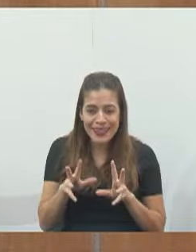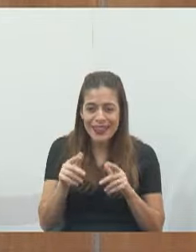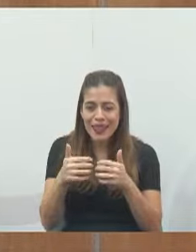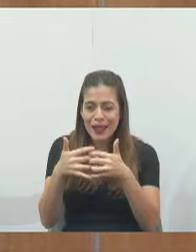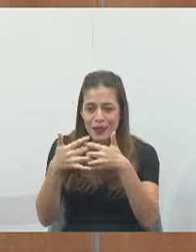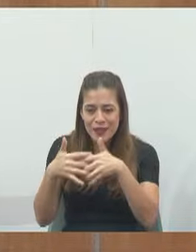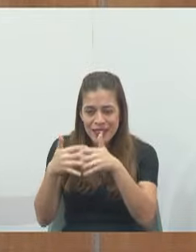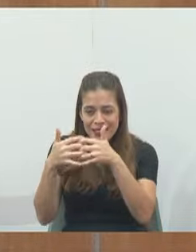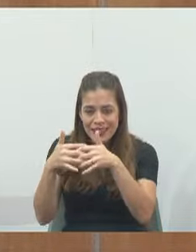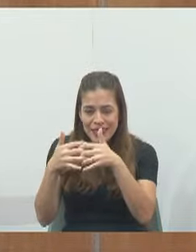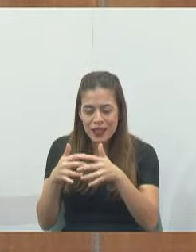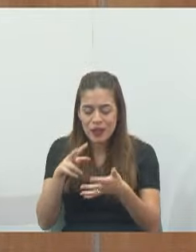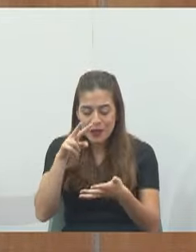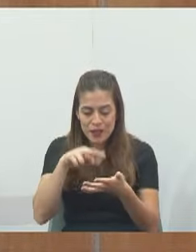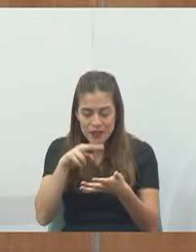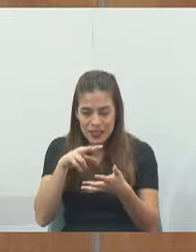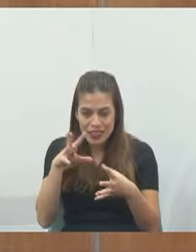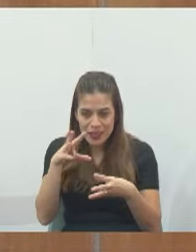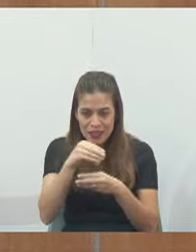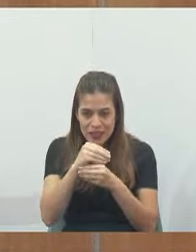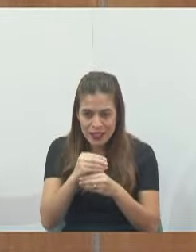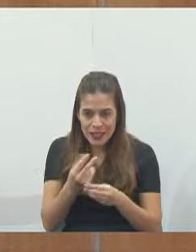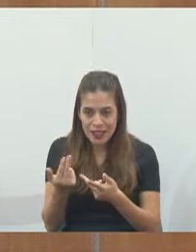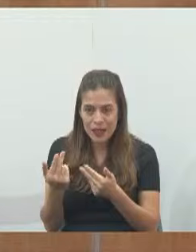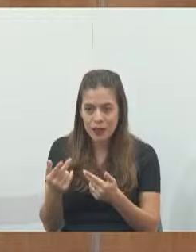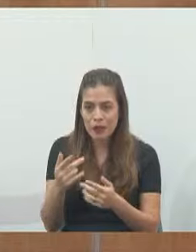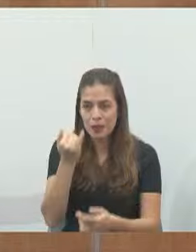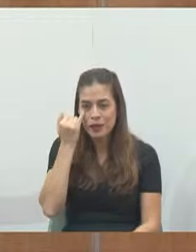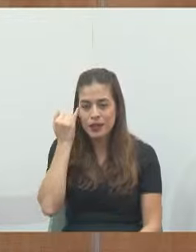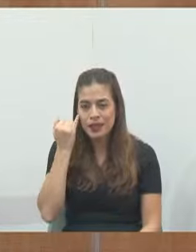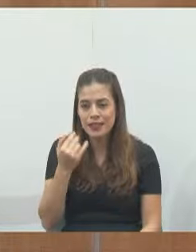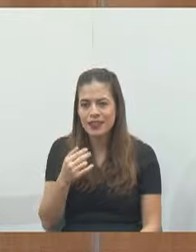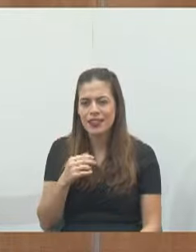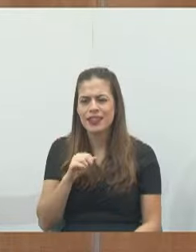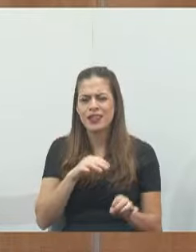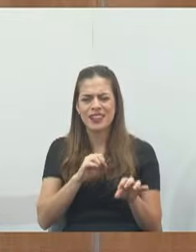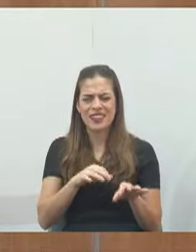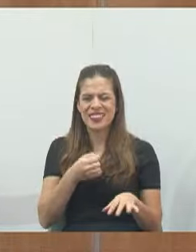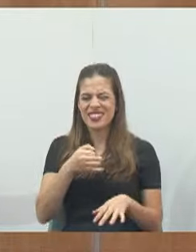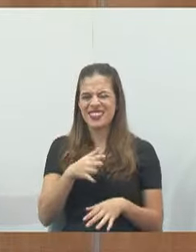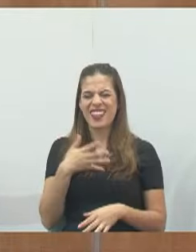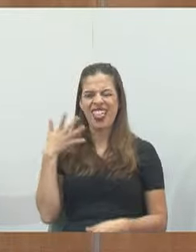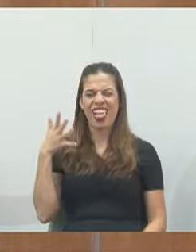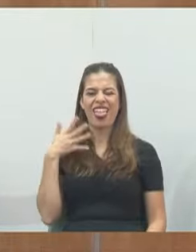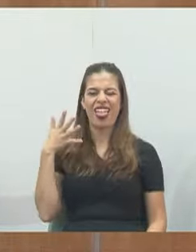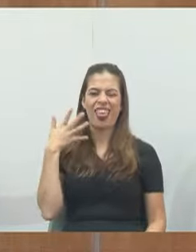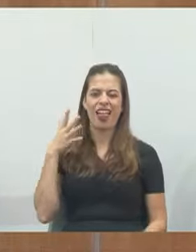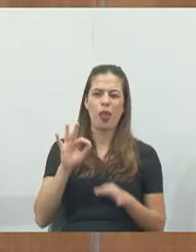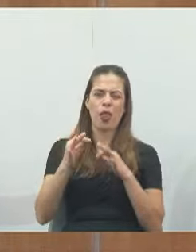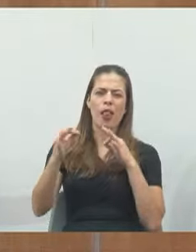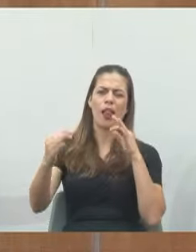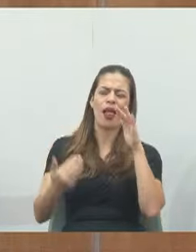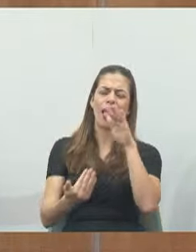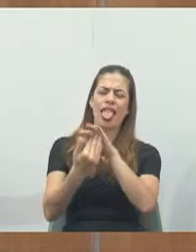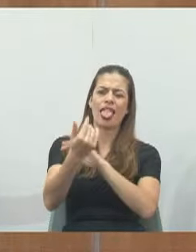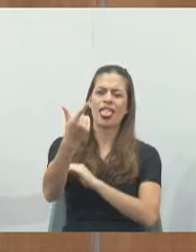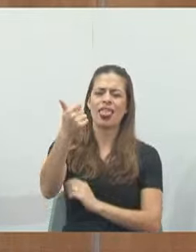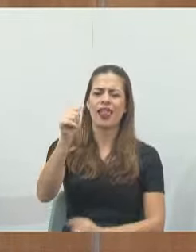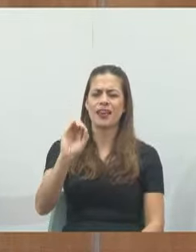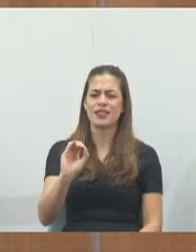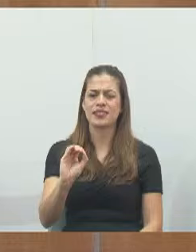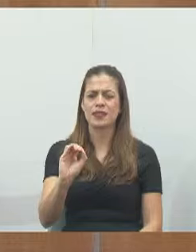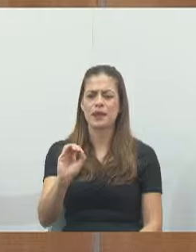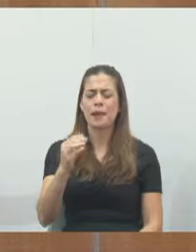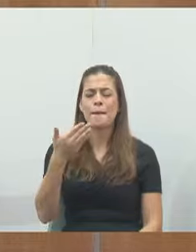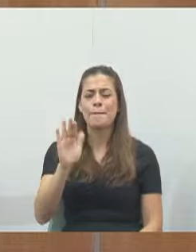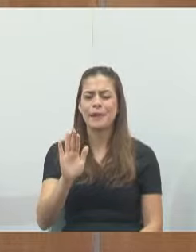reflexões, prometo ser bem rápido, bem sucinto, assim como Maria Tereza, né? Quem é educador se deixar aqui, né, Maria Tereza? Nós vamos acabar às 10h30 da